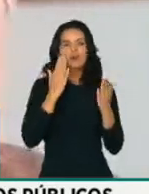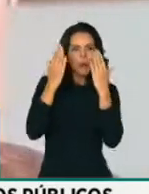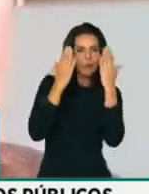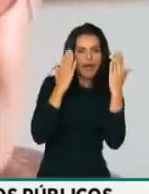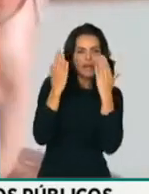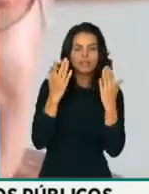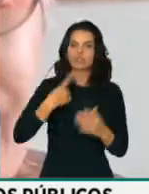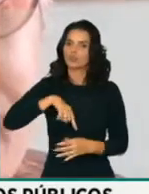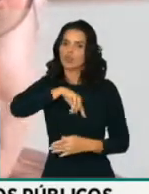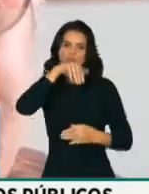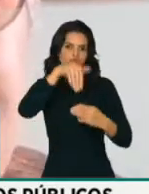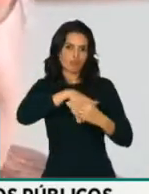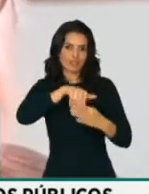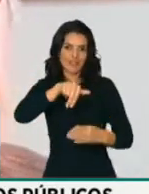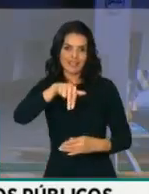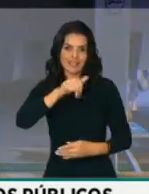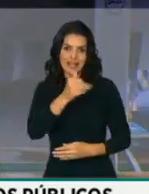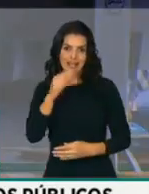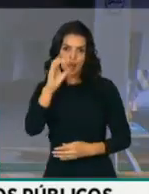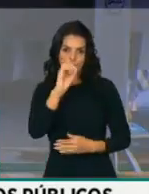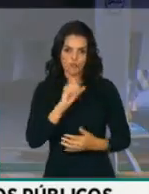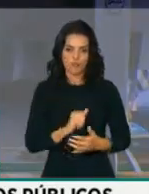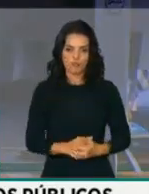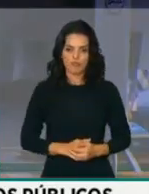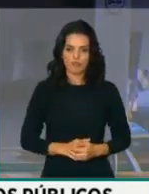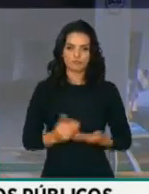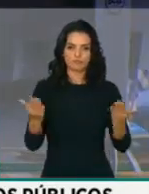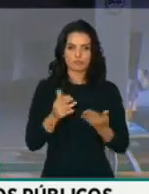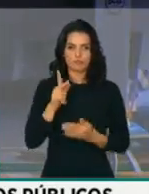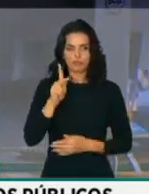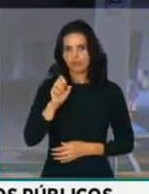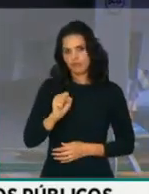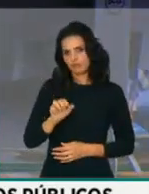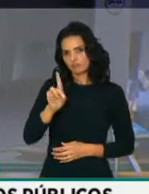contra o texto como está. Como orienta o PSD?